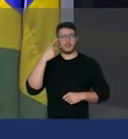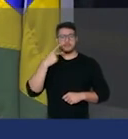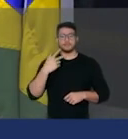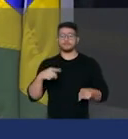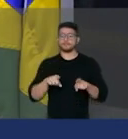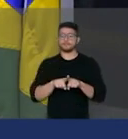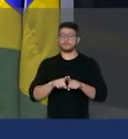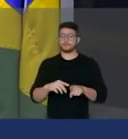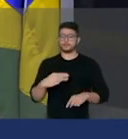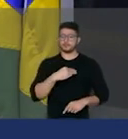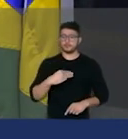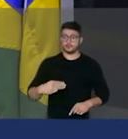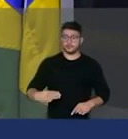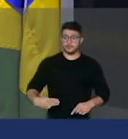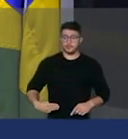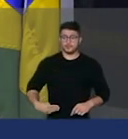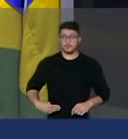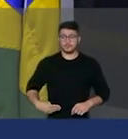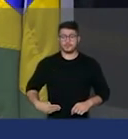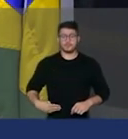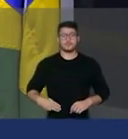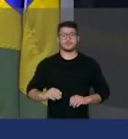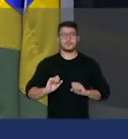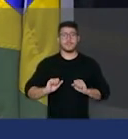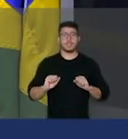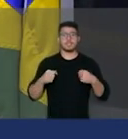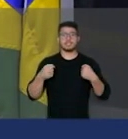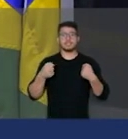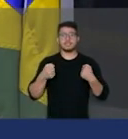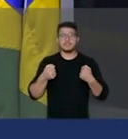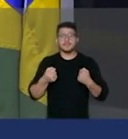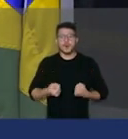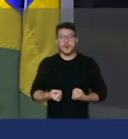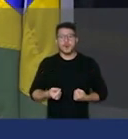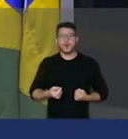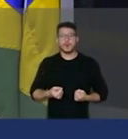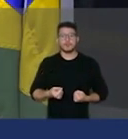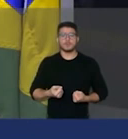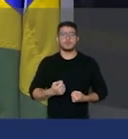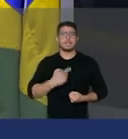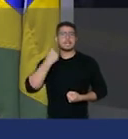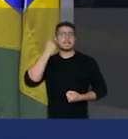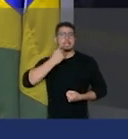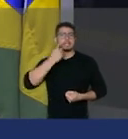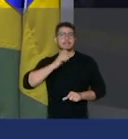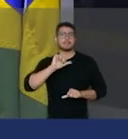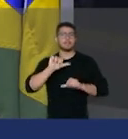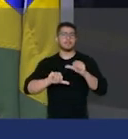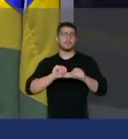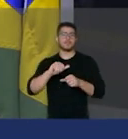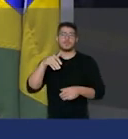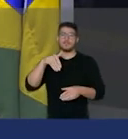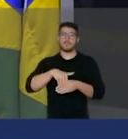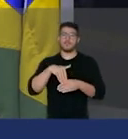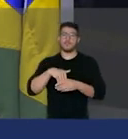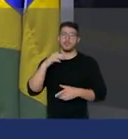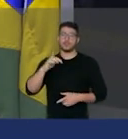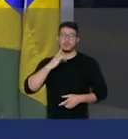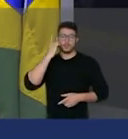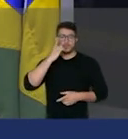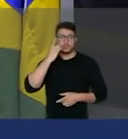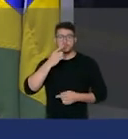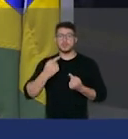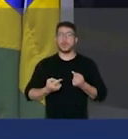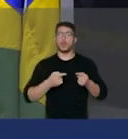todo esse essa força tarefa para e tirar votos de Deputados contra o voto